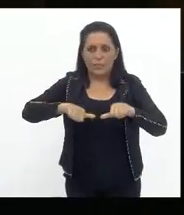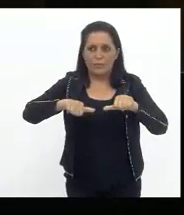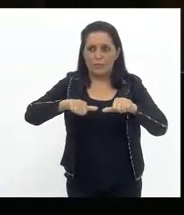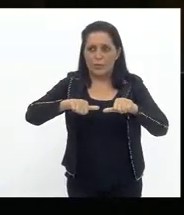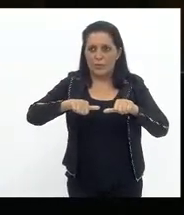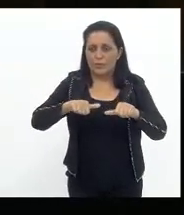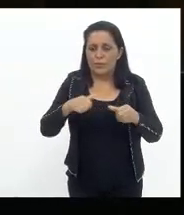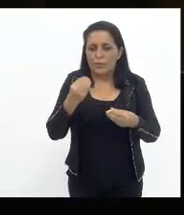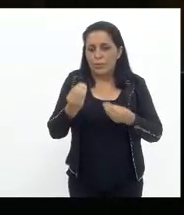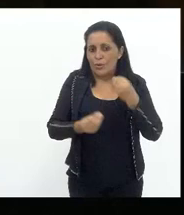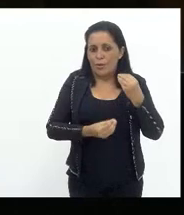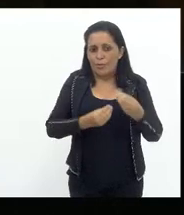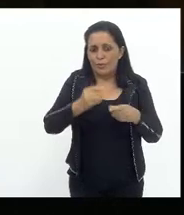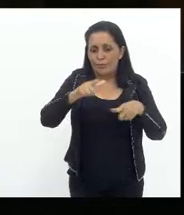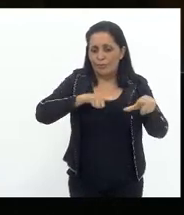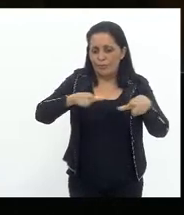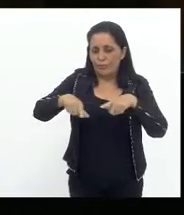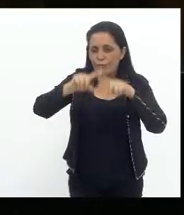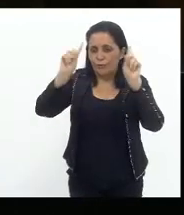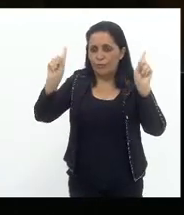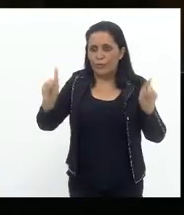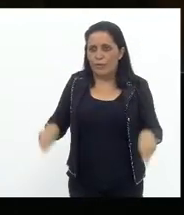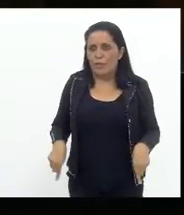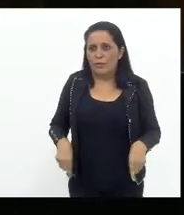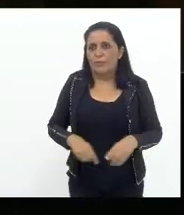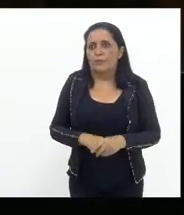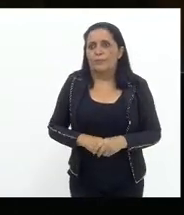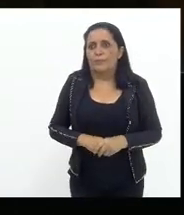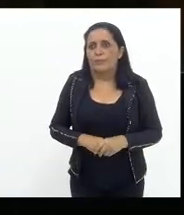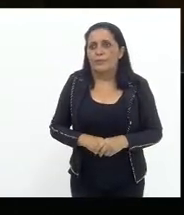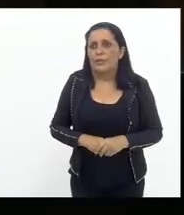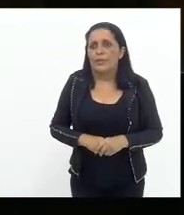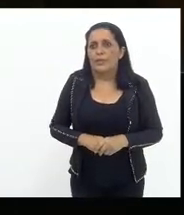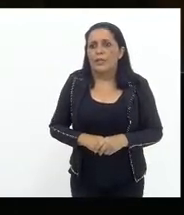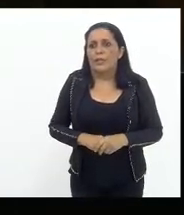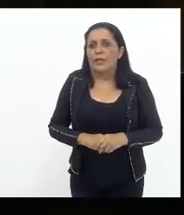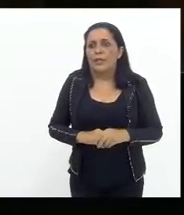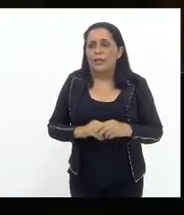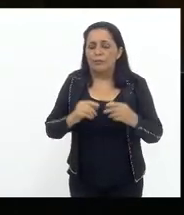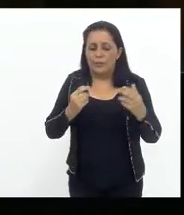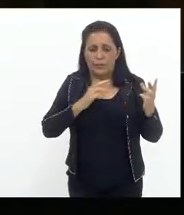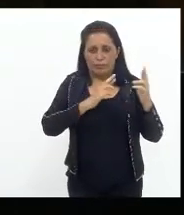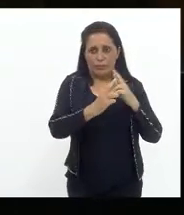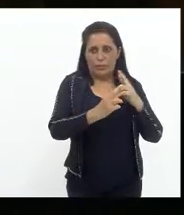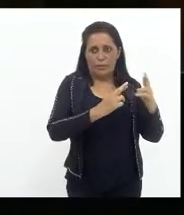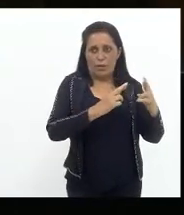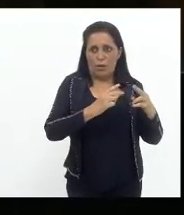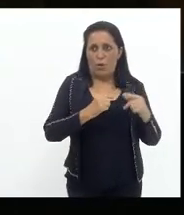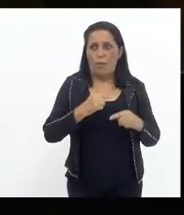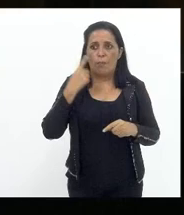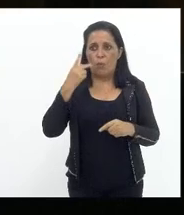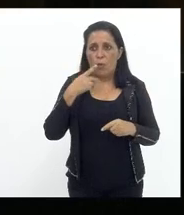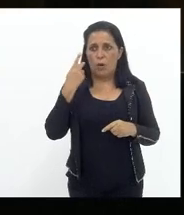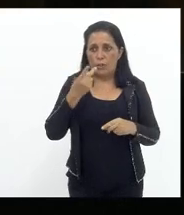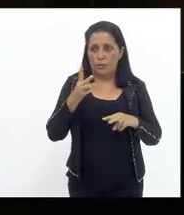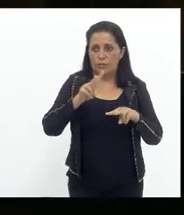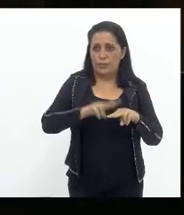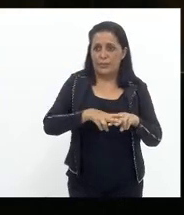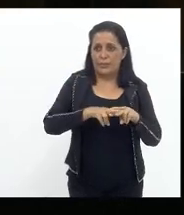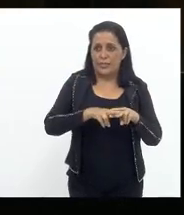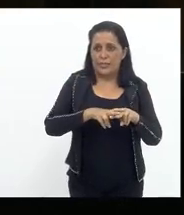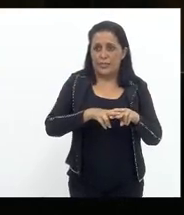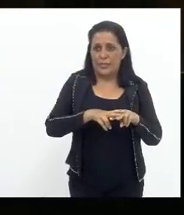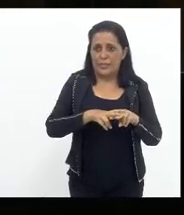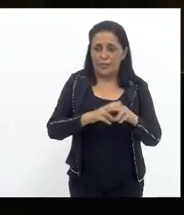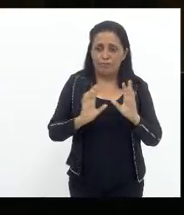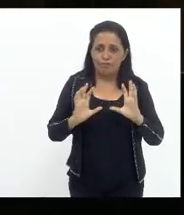dos agentes penitenciários como correlacionada à política de encarceramento em massa